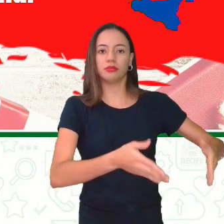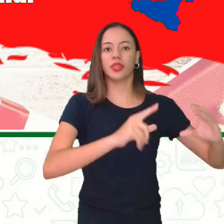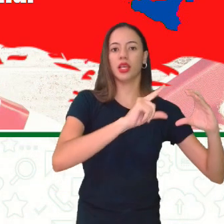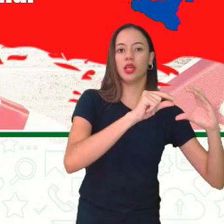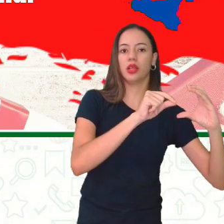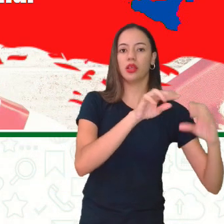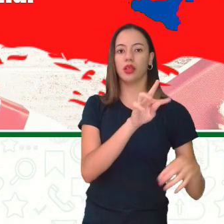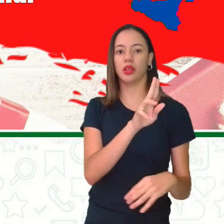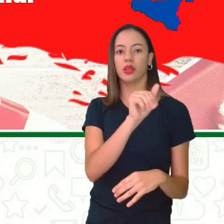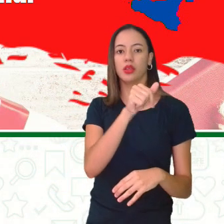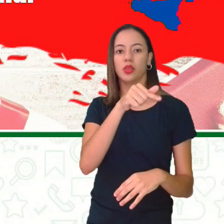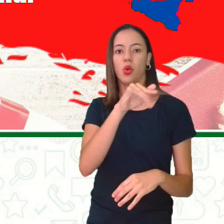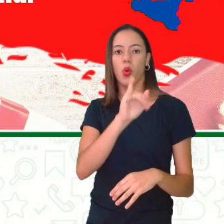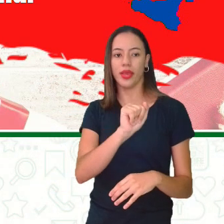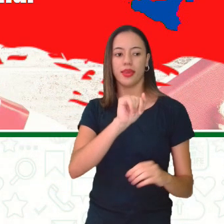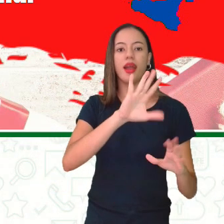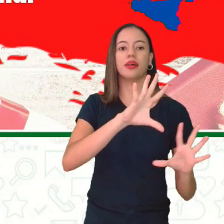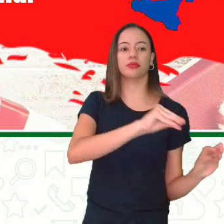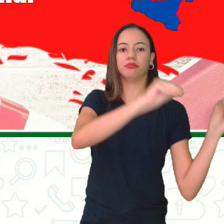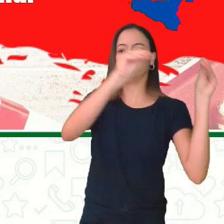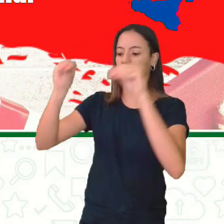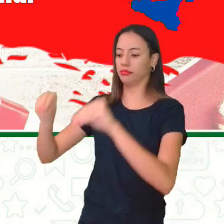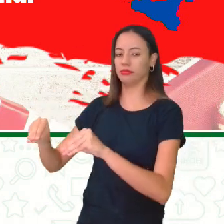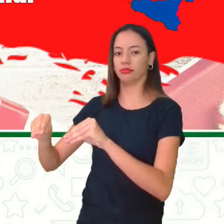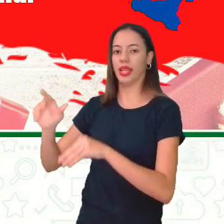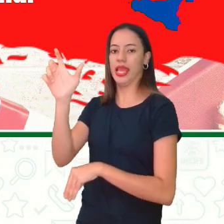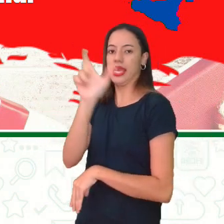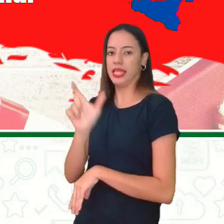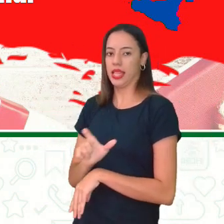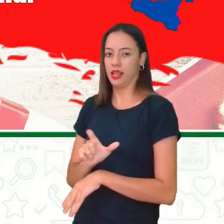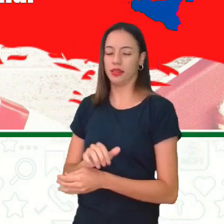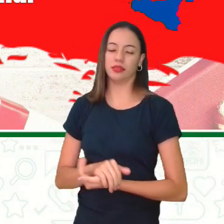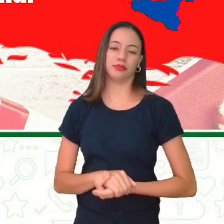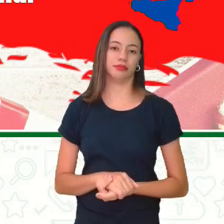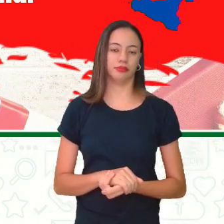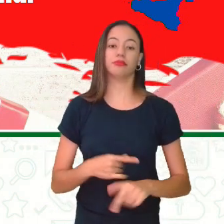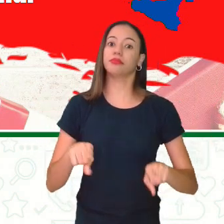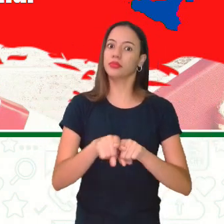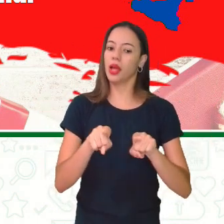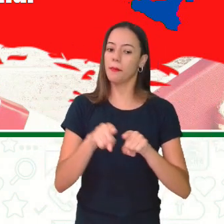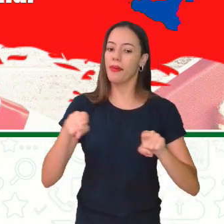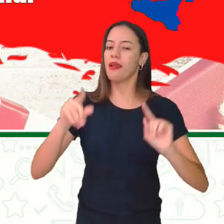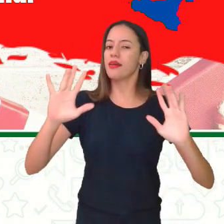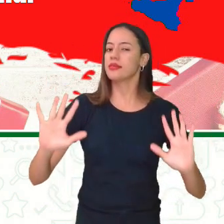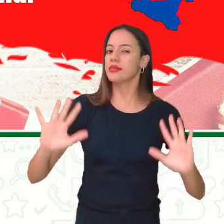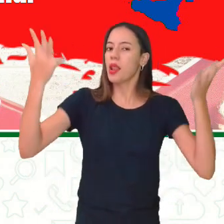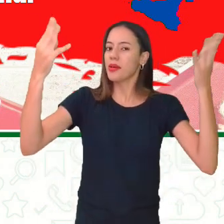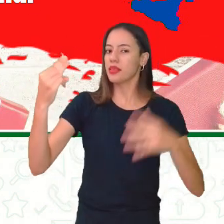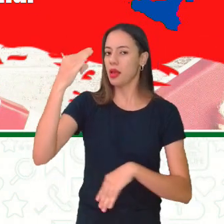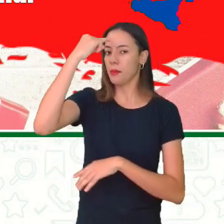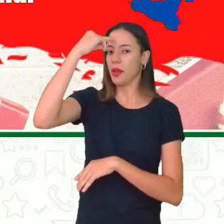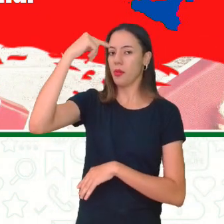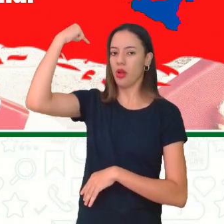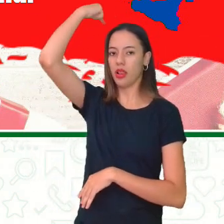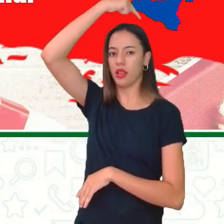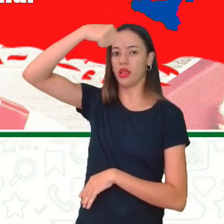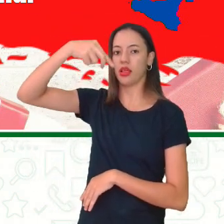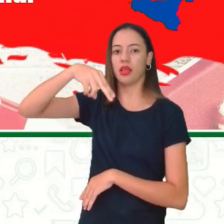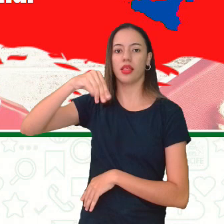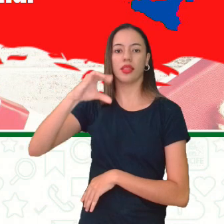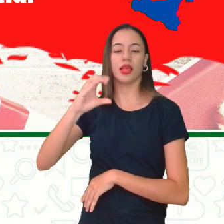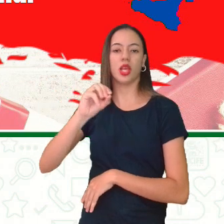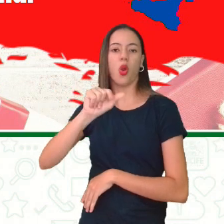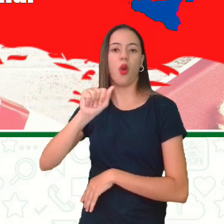mortais, né, para a Itália. E a celebração da memória do São Nicolau, ela se tornou popular